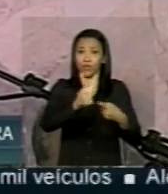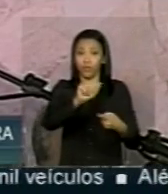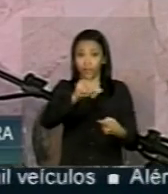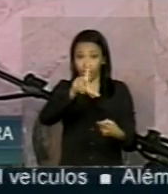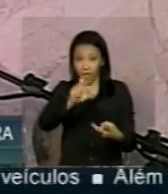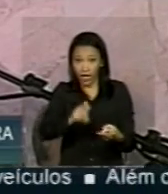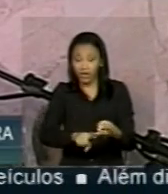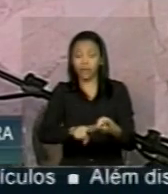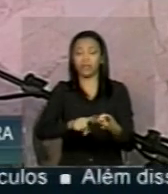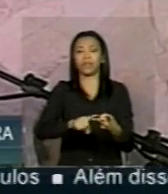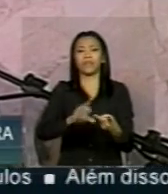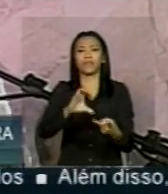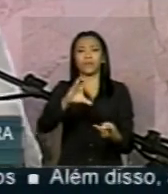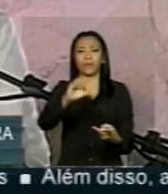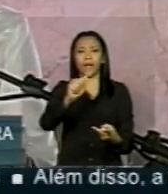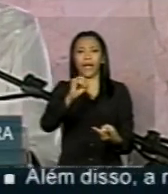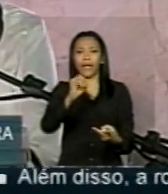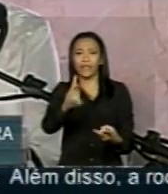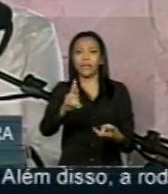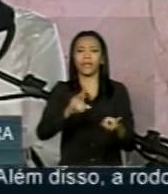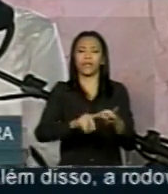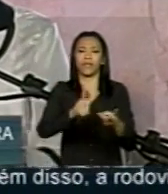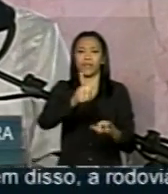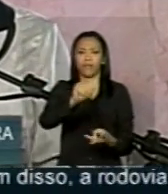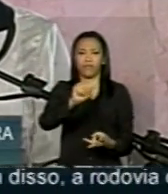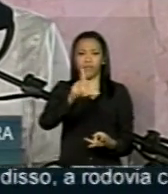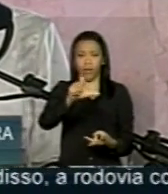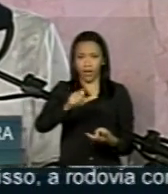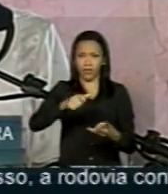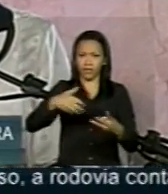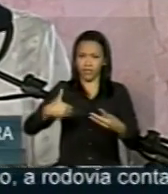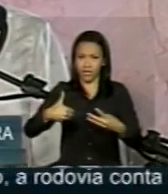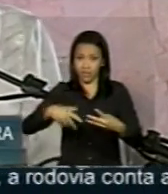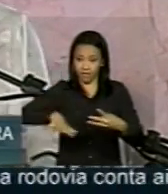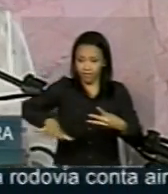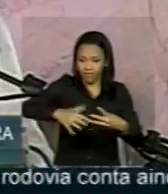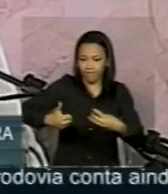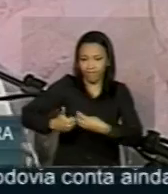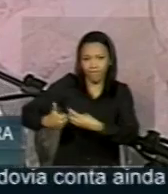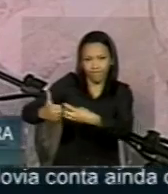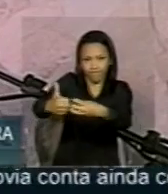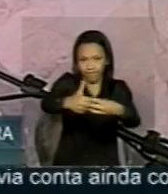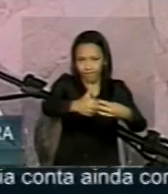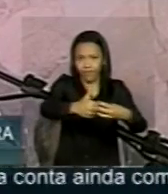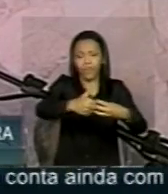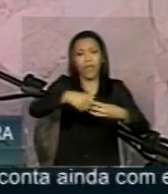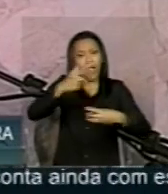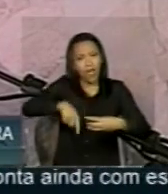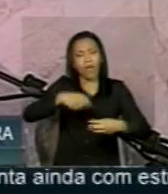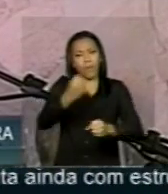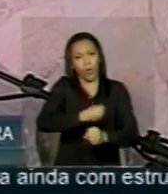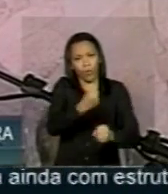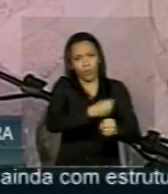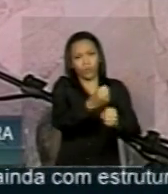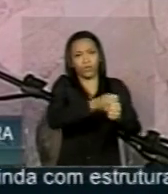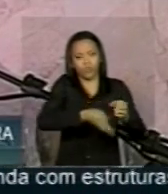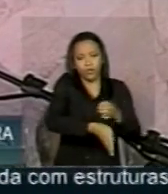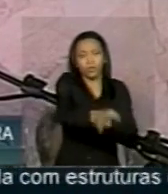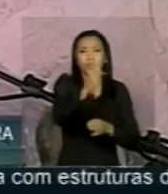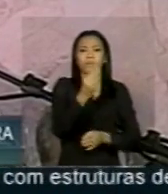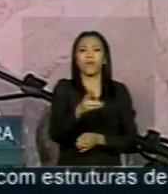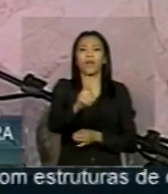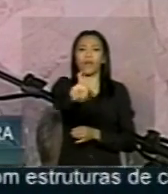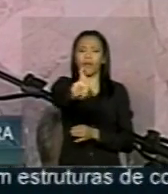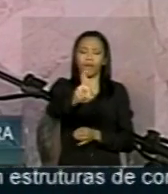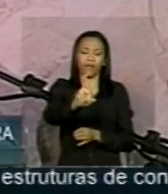Vale do Caí e do Vale do Paranhanã. Obra que nós construímos com